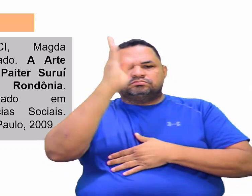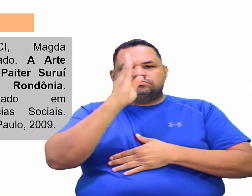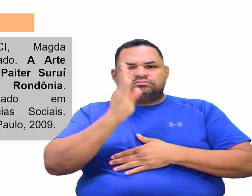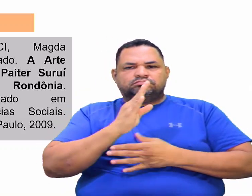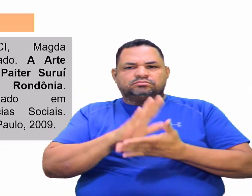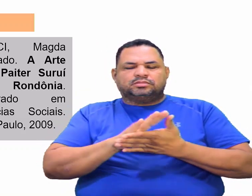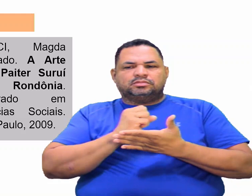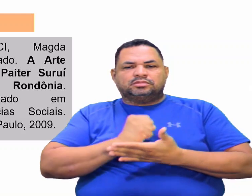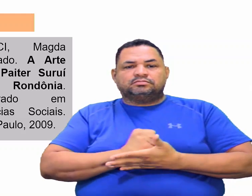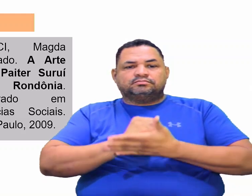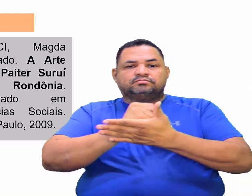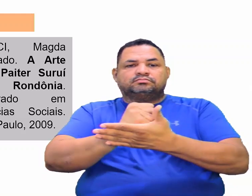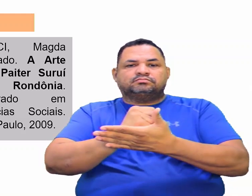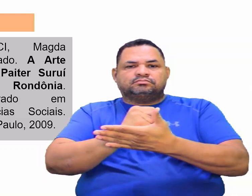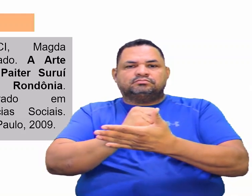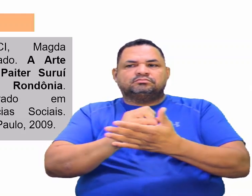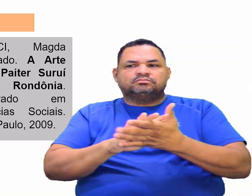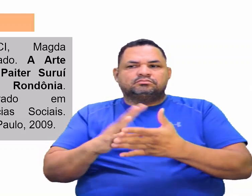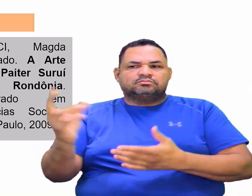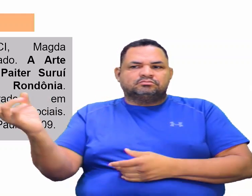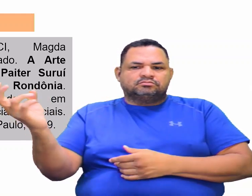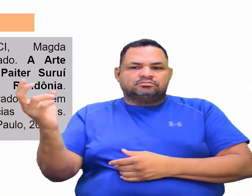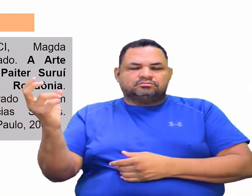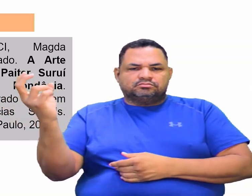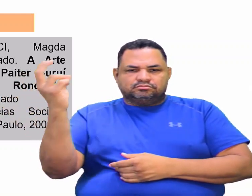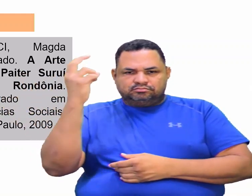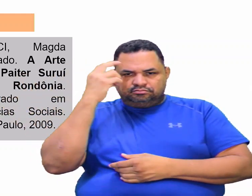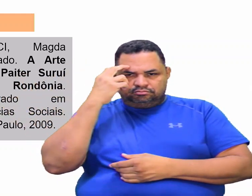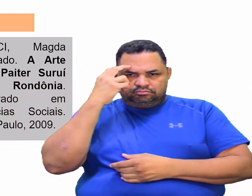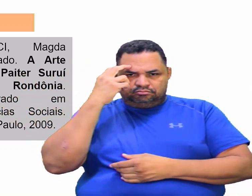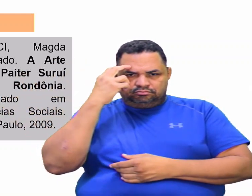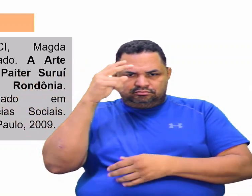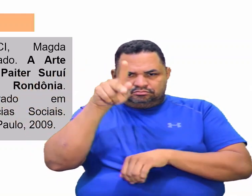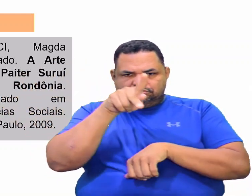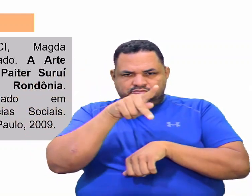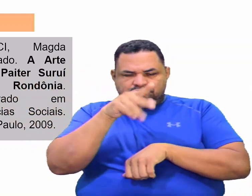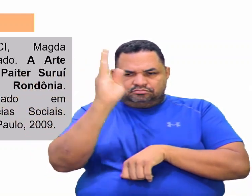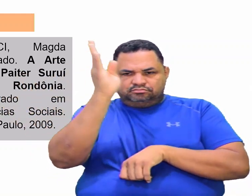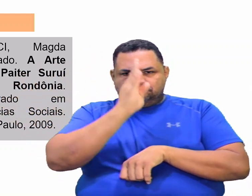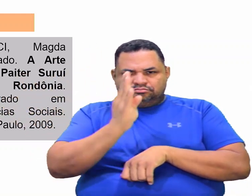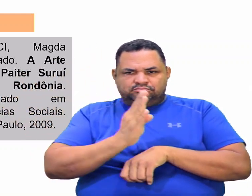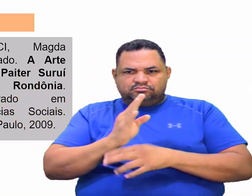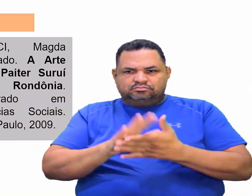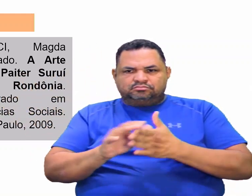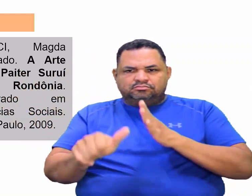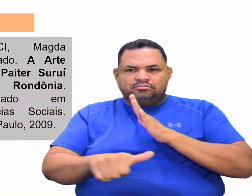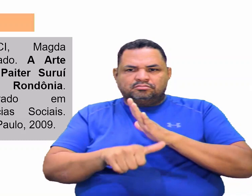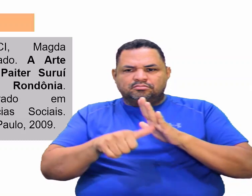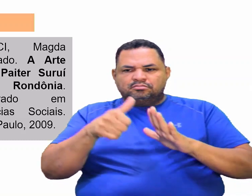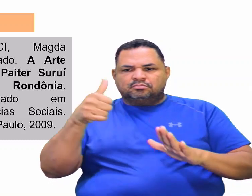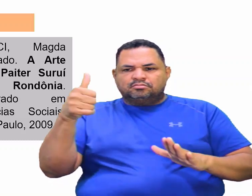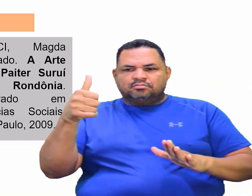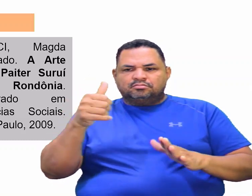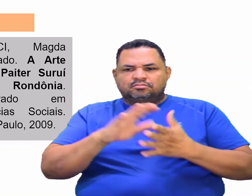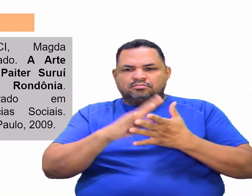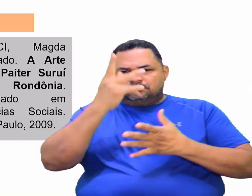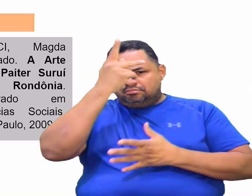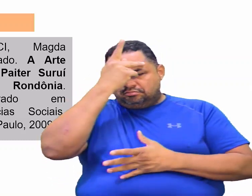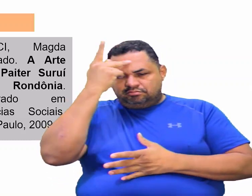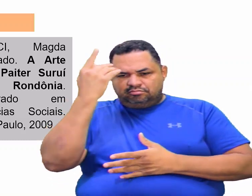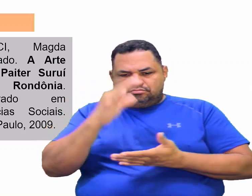pilares eh para a cultura do país os primeiros habitantes do